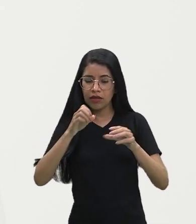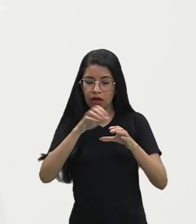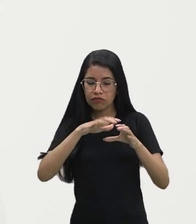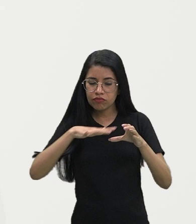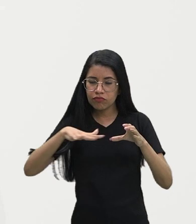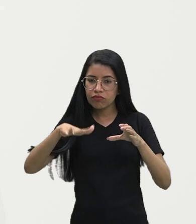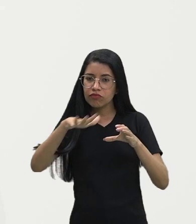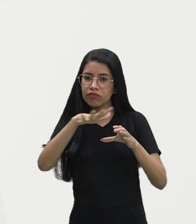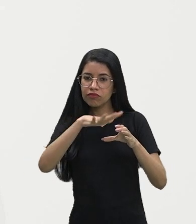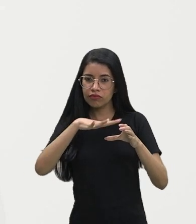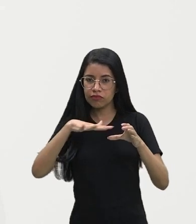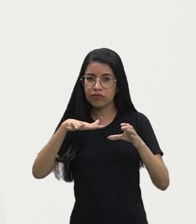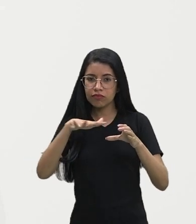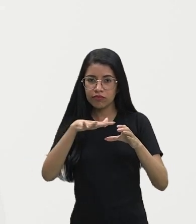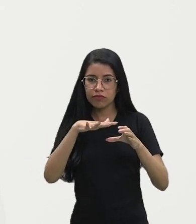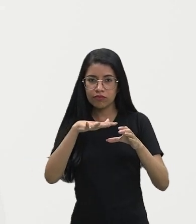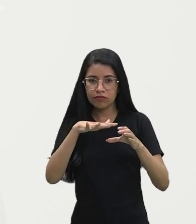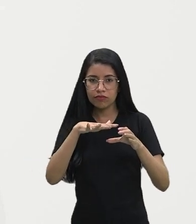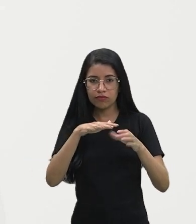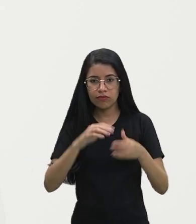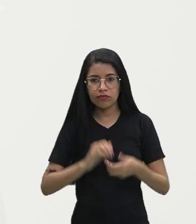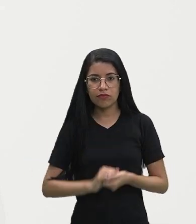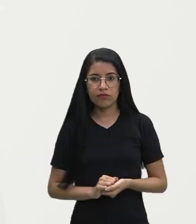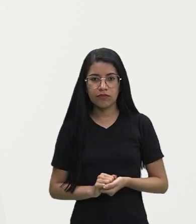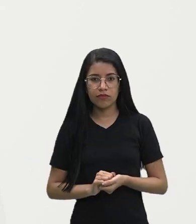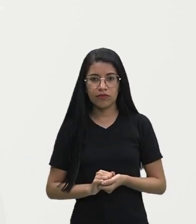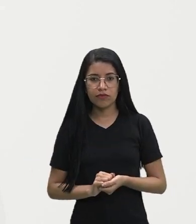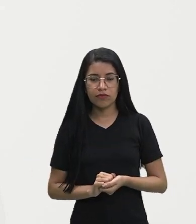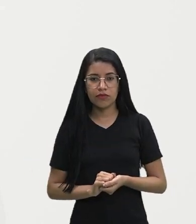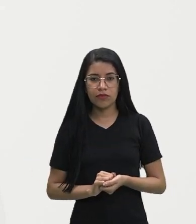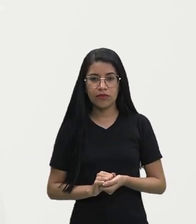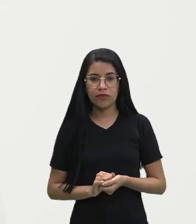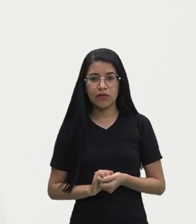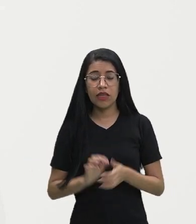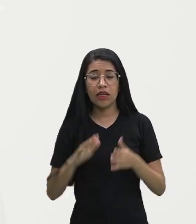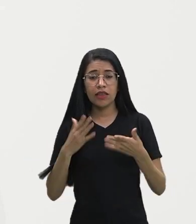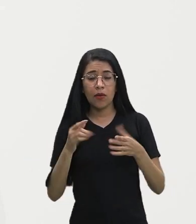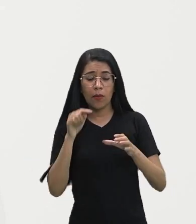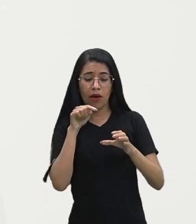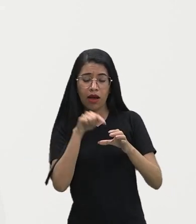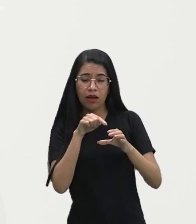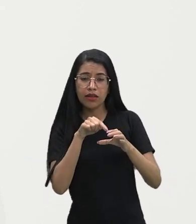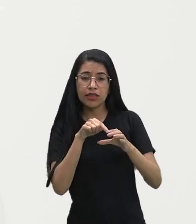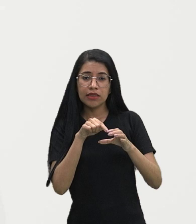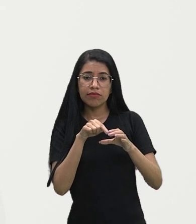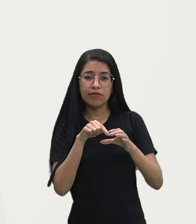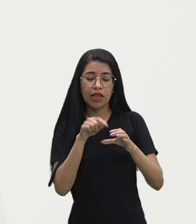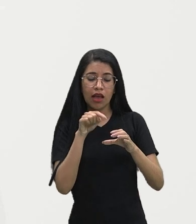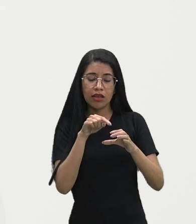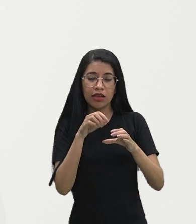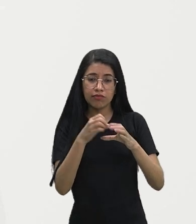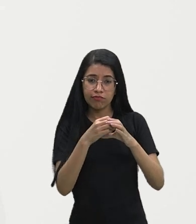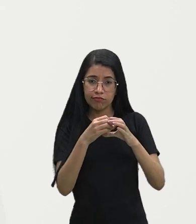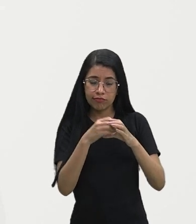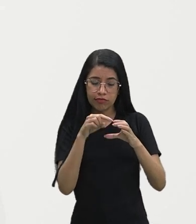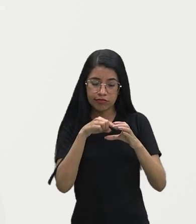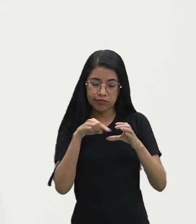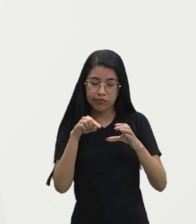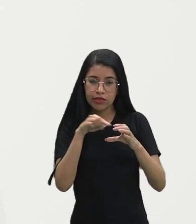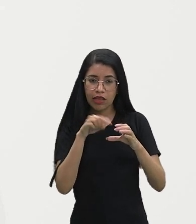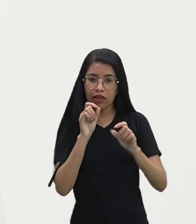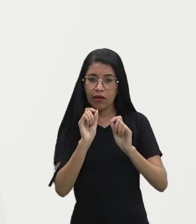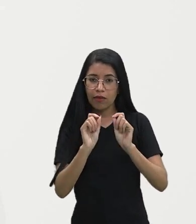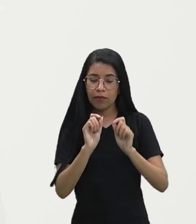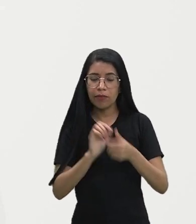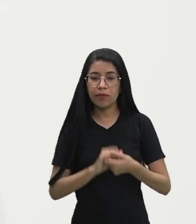espalhado aqui, ó. Ele está espalhado dentro da célula. Ou seja, essa parte dentro da célula, só para relembrar,